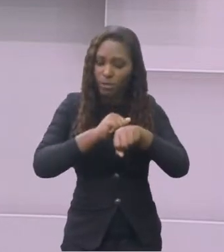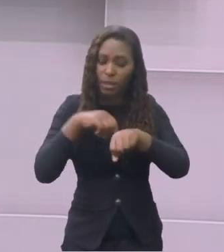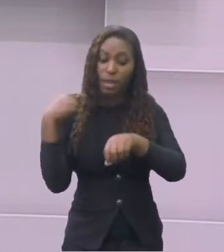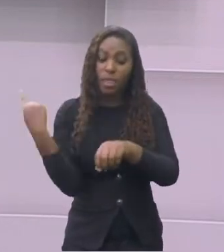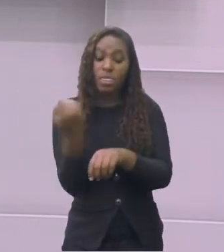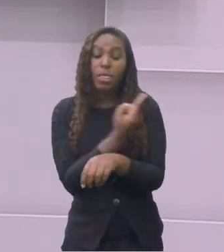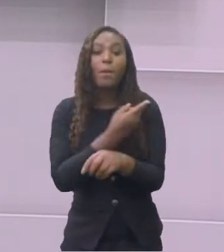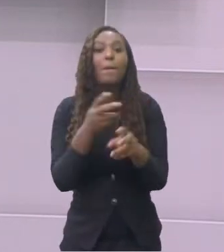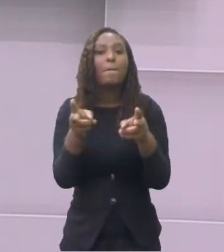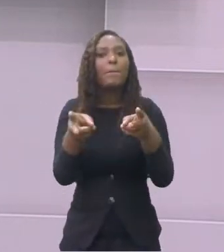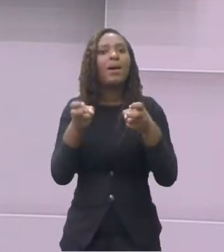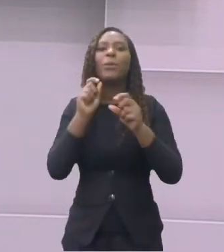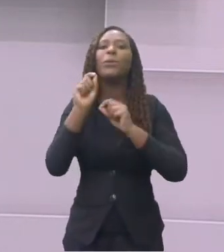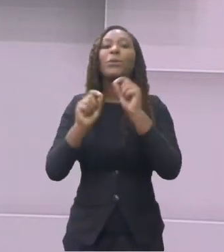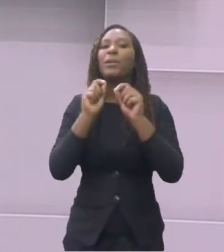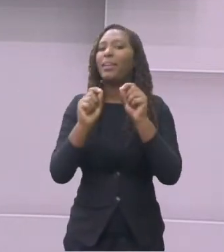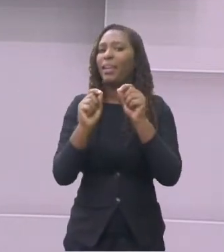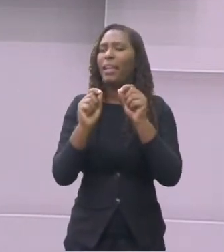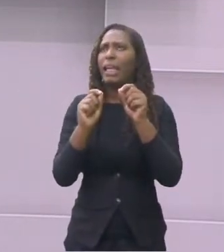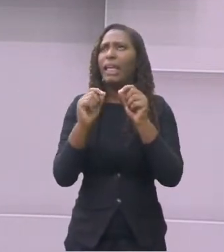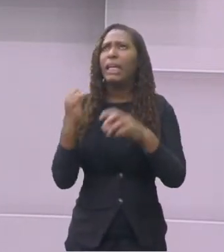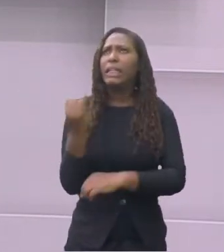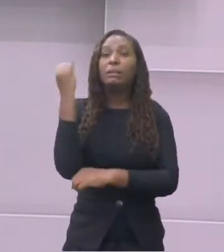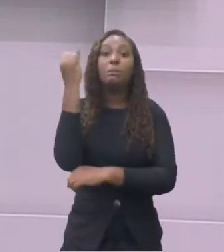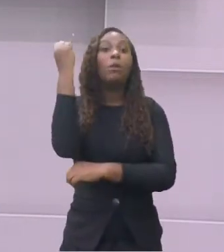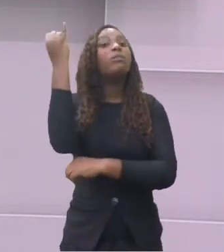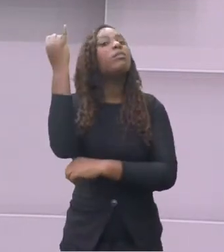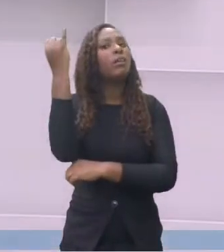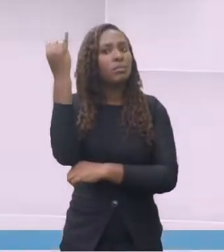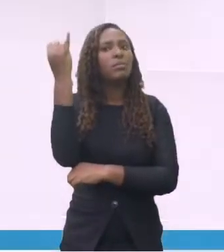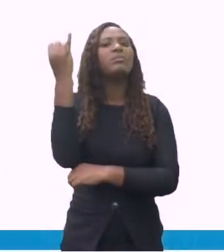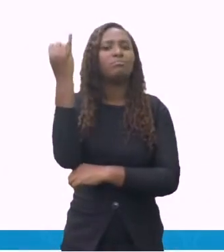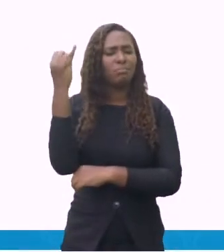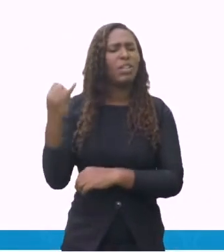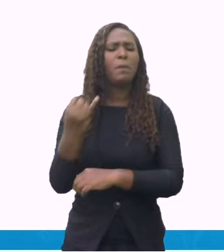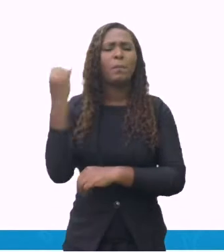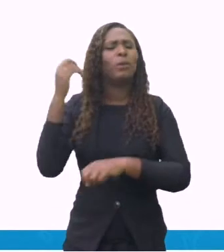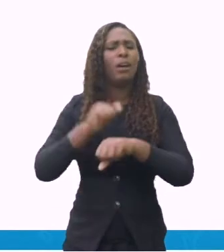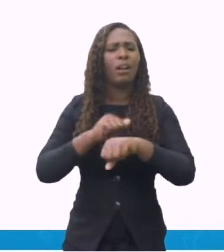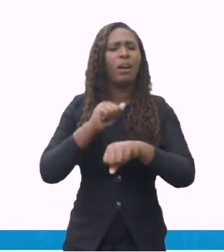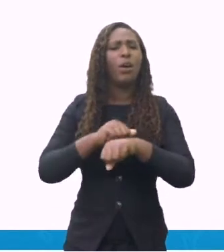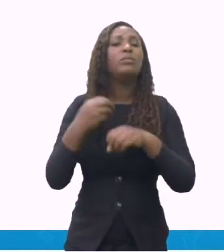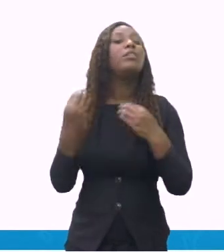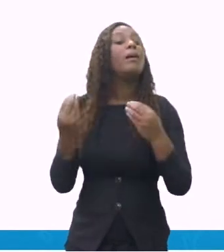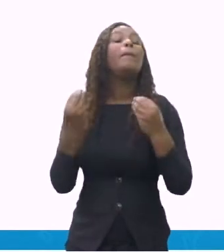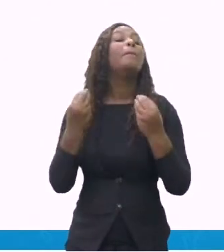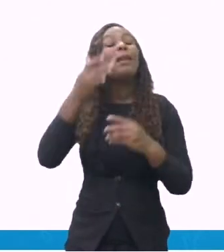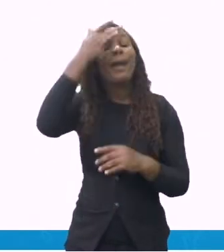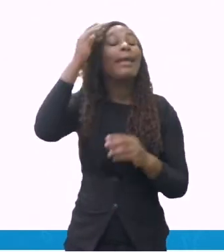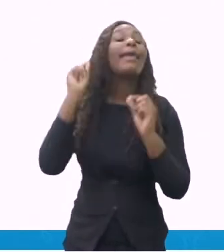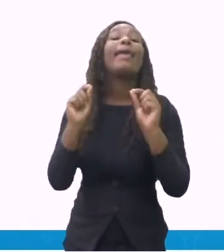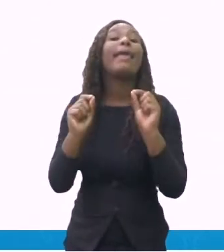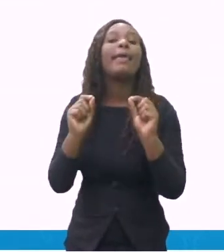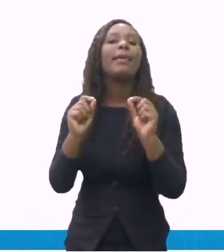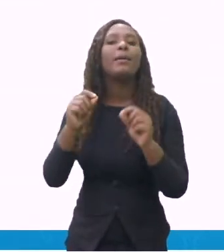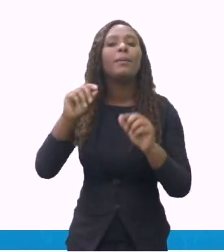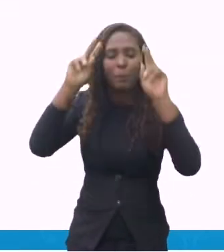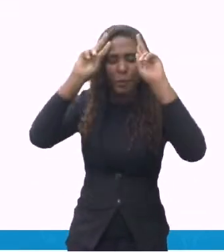que tem para a humanidade. Para começar, vamos falar sobre